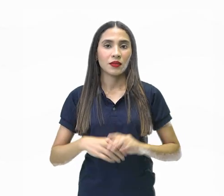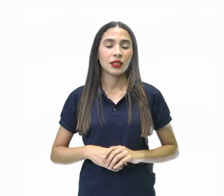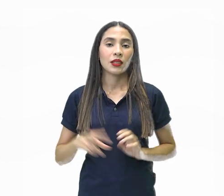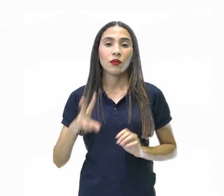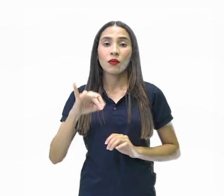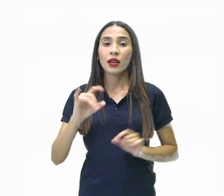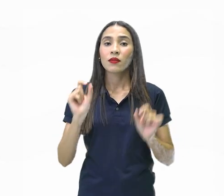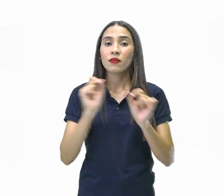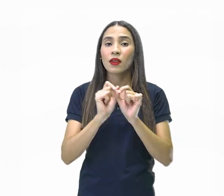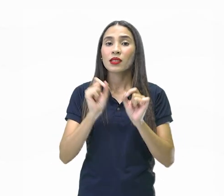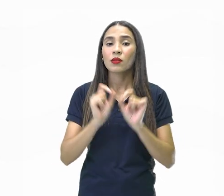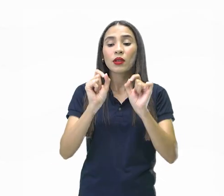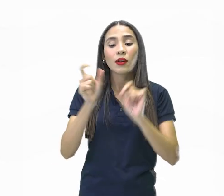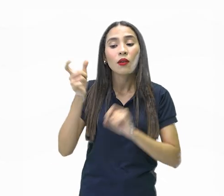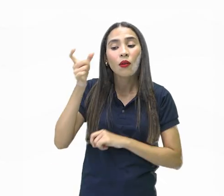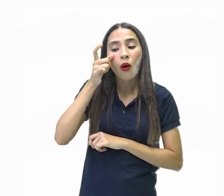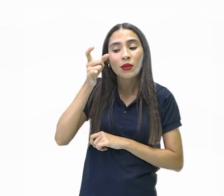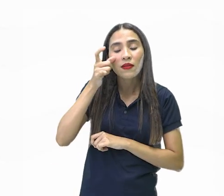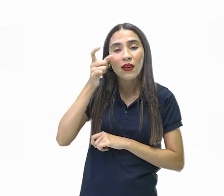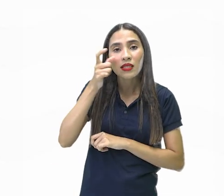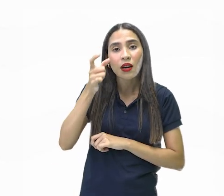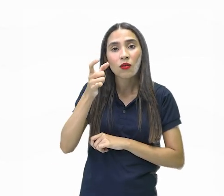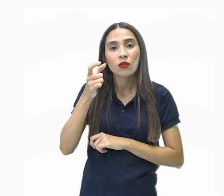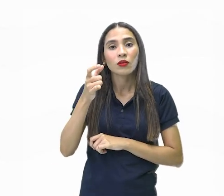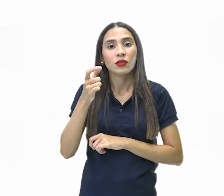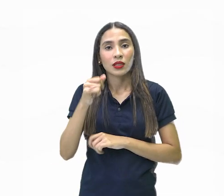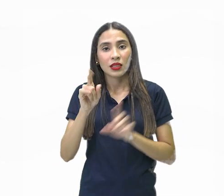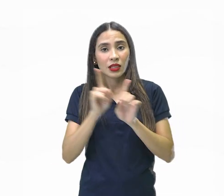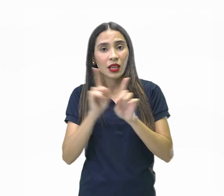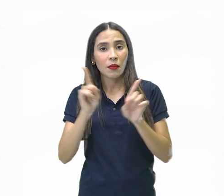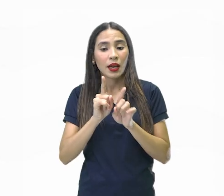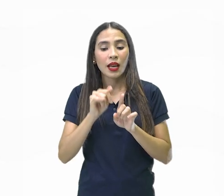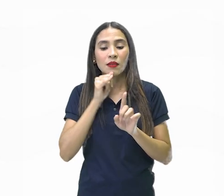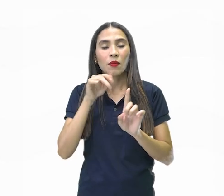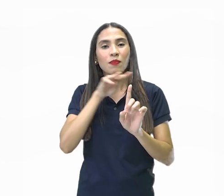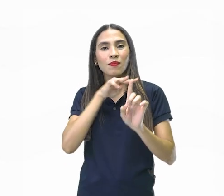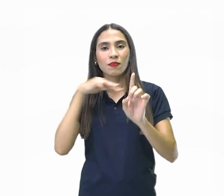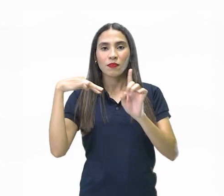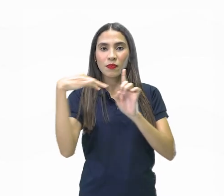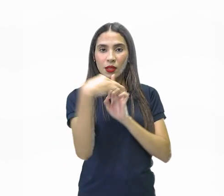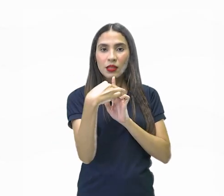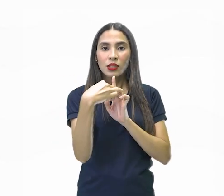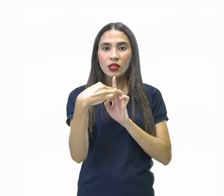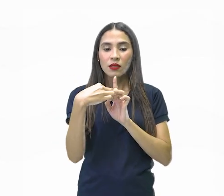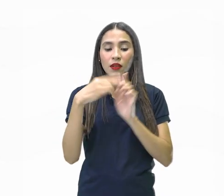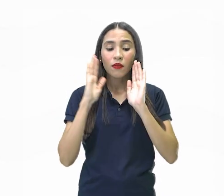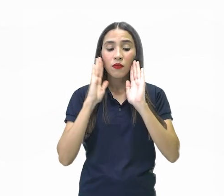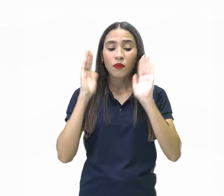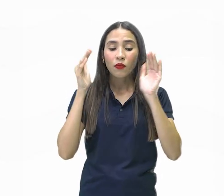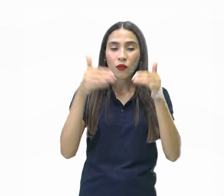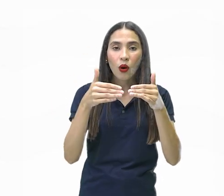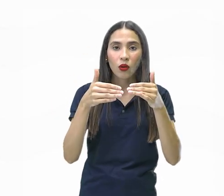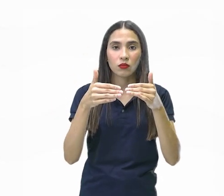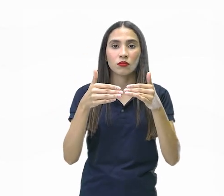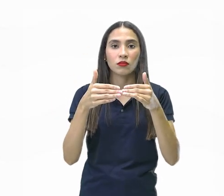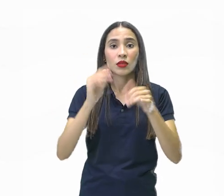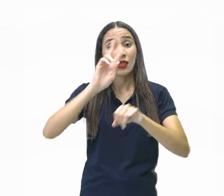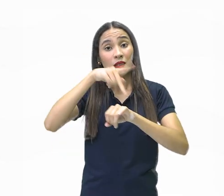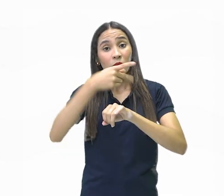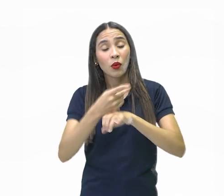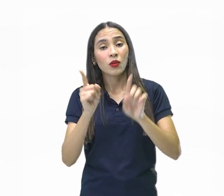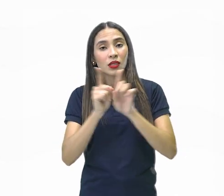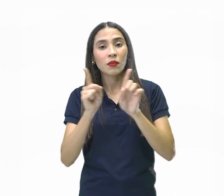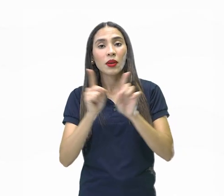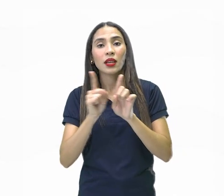ele faz essa observação, coloca esse olhar para aquela situação